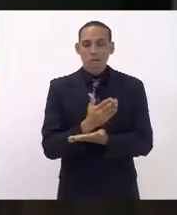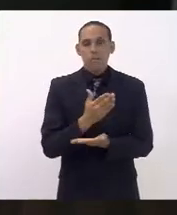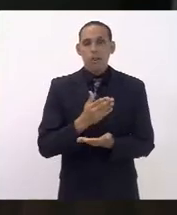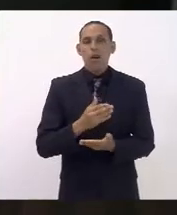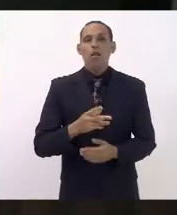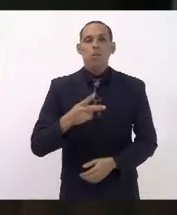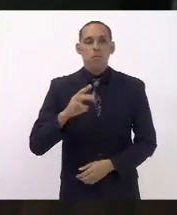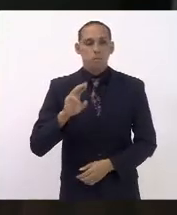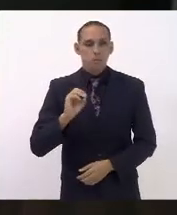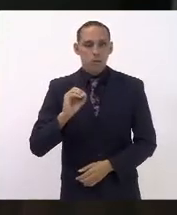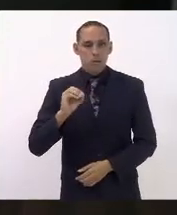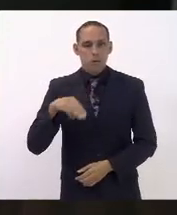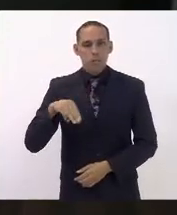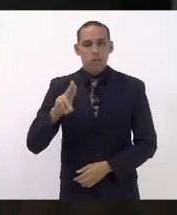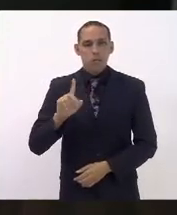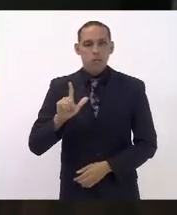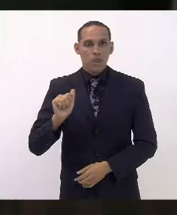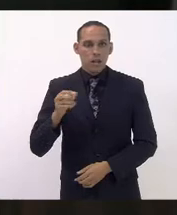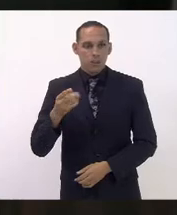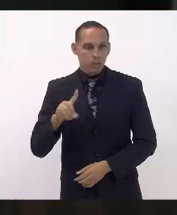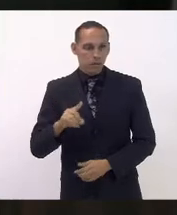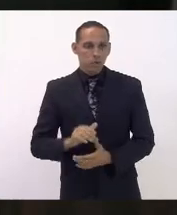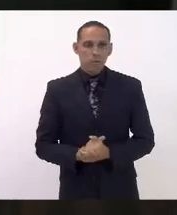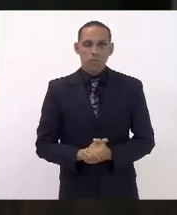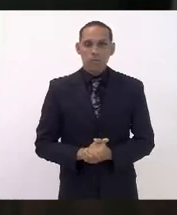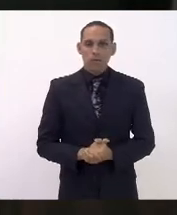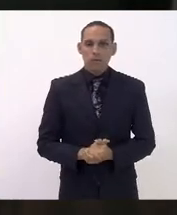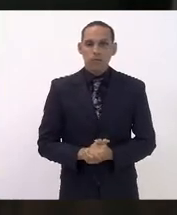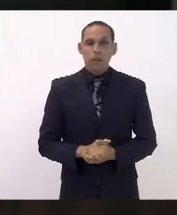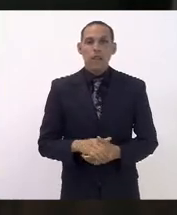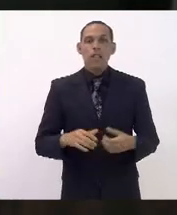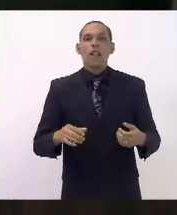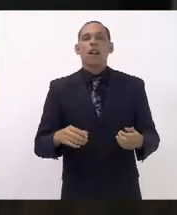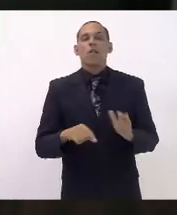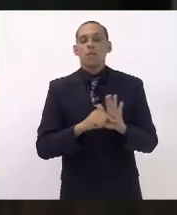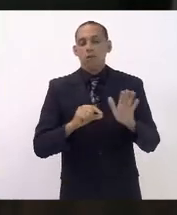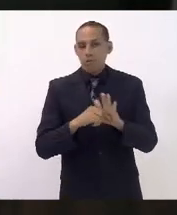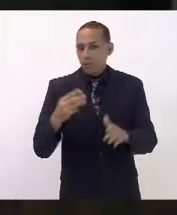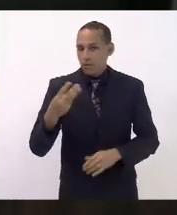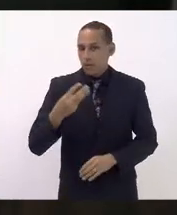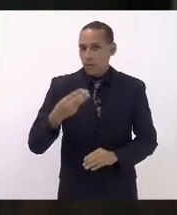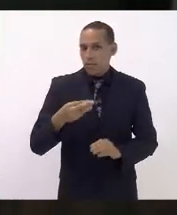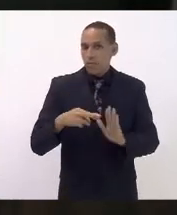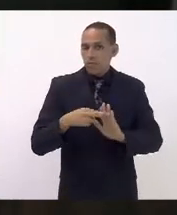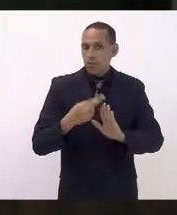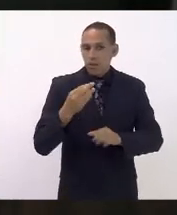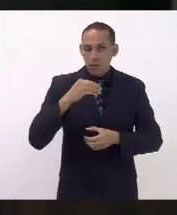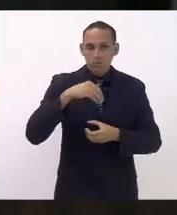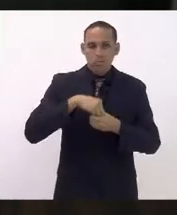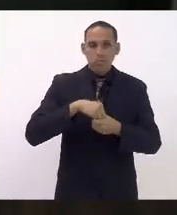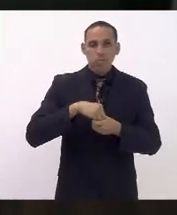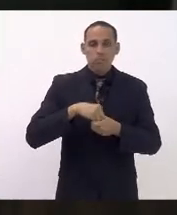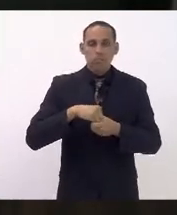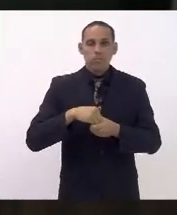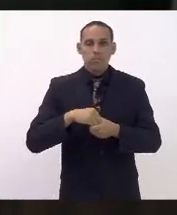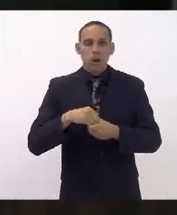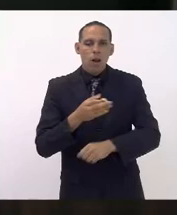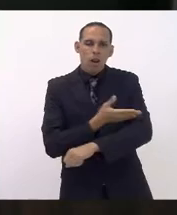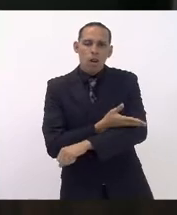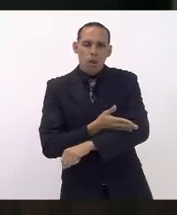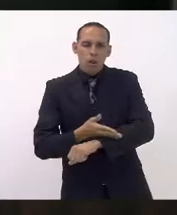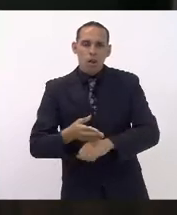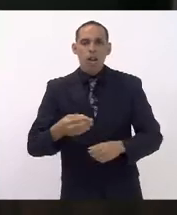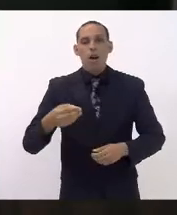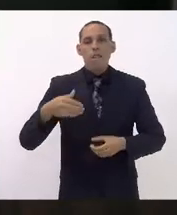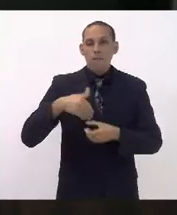a promulgação. Incluídos na ordem do dia, de acordo com o parágrafo 3º do artigo 47 do Regimento Interno, em tramitação ordinária, em votação, em